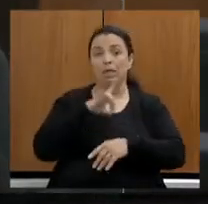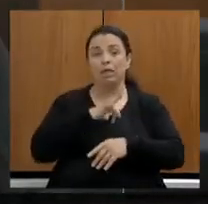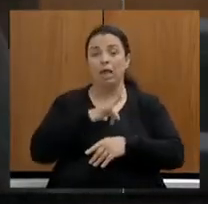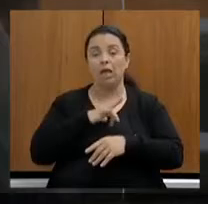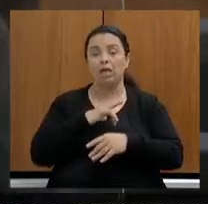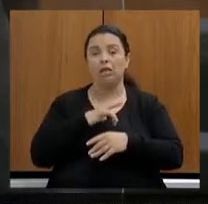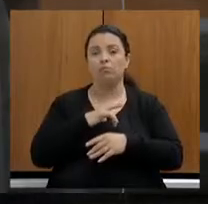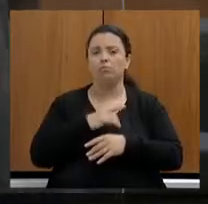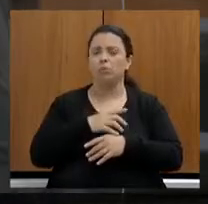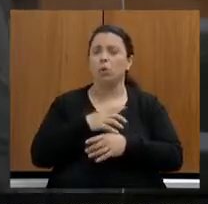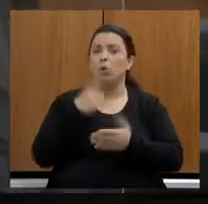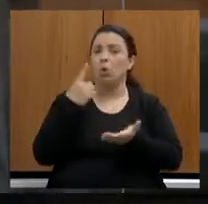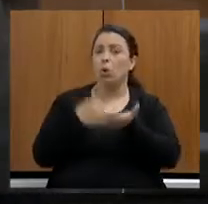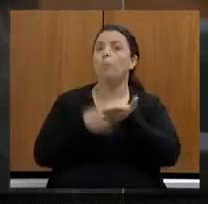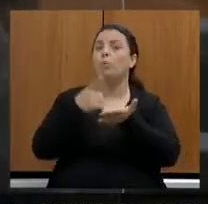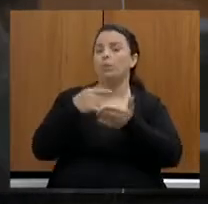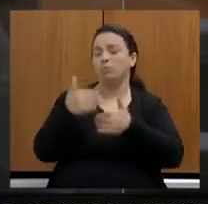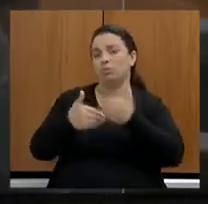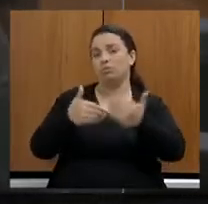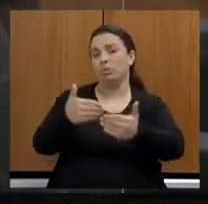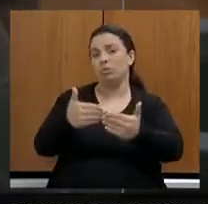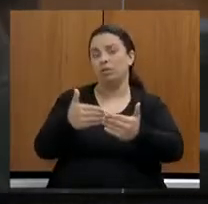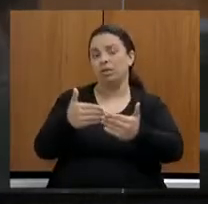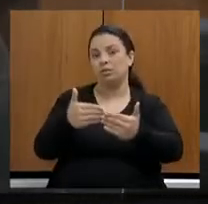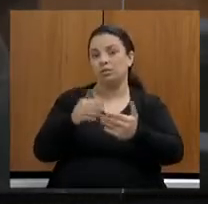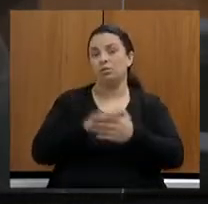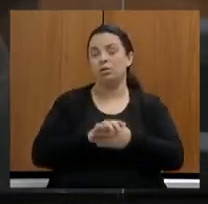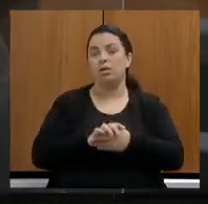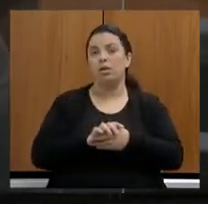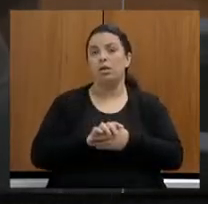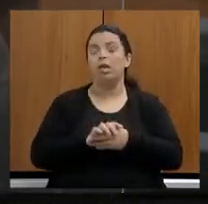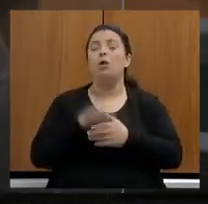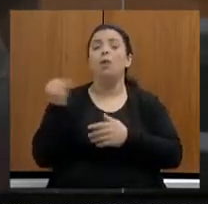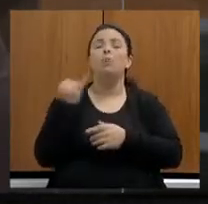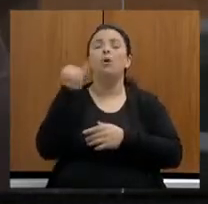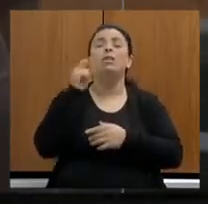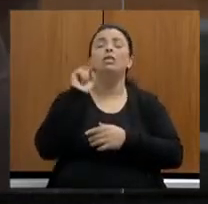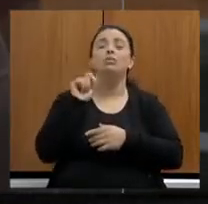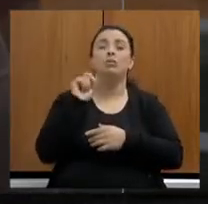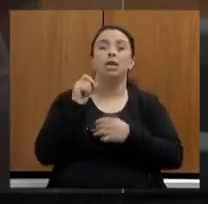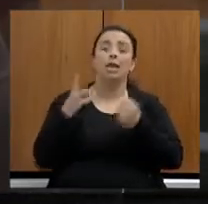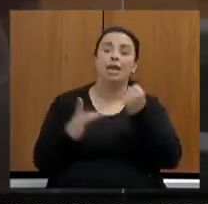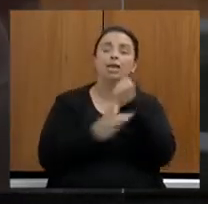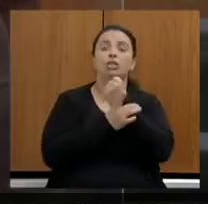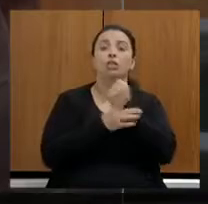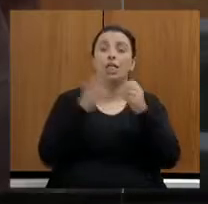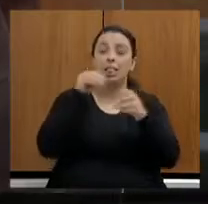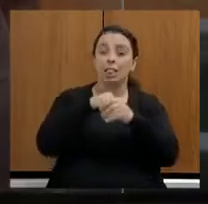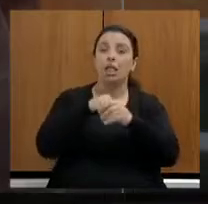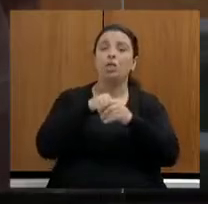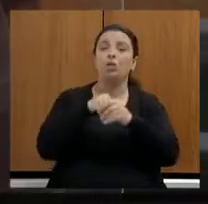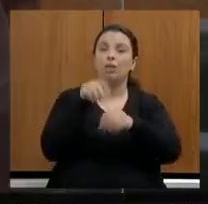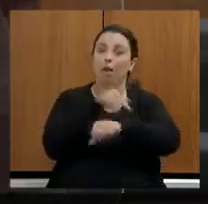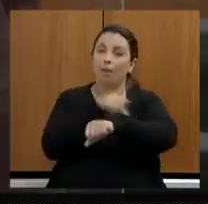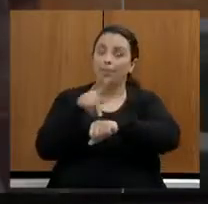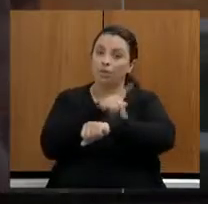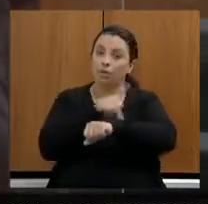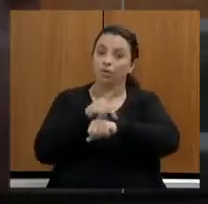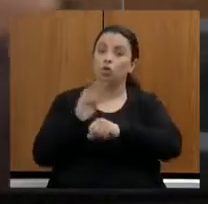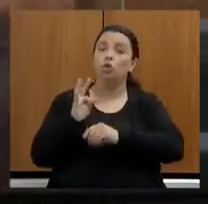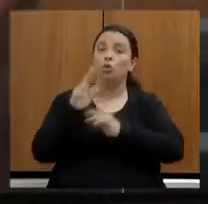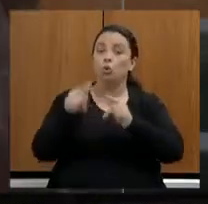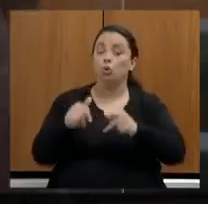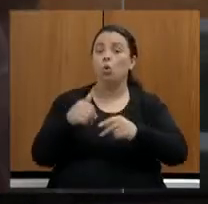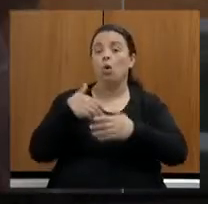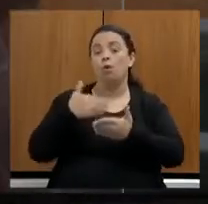celeridade nesse processo né O que é fundamental sim a garantir no eixo pedagógico que todo o processo se de